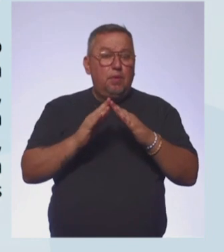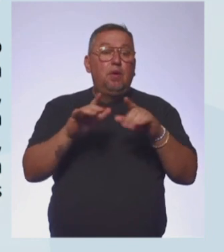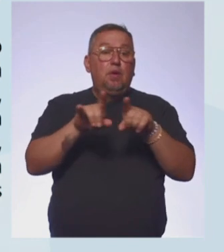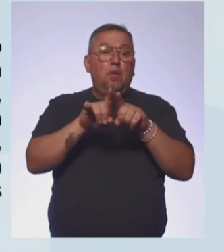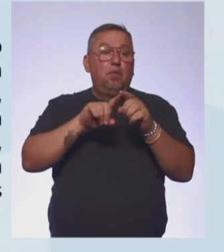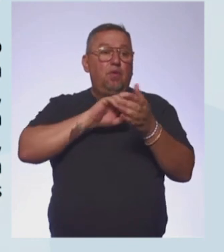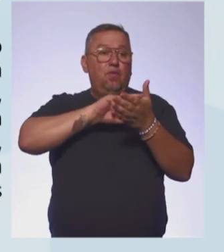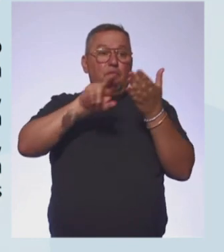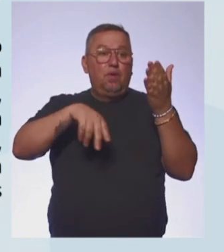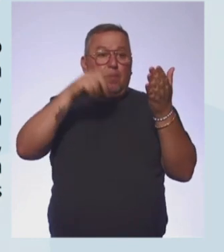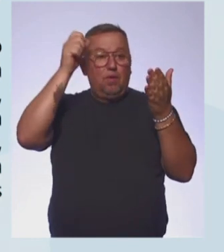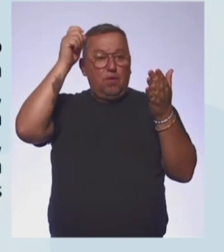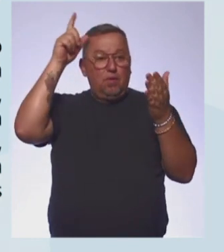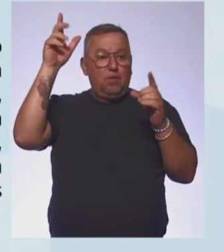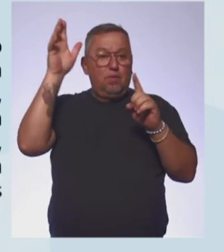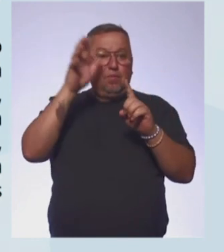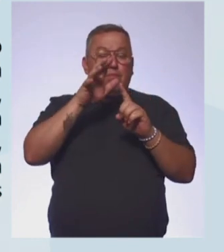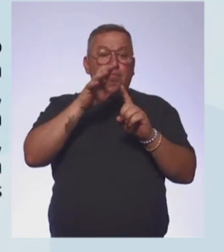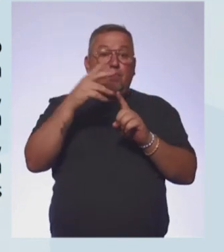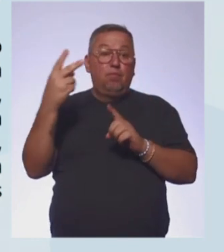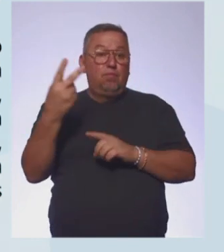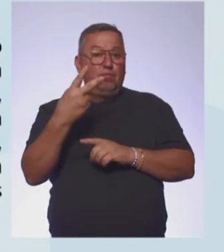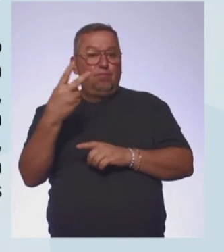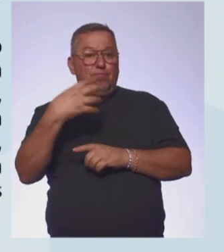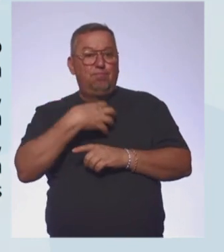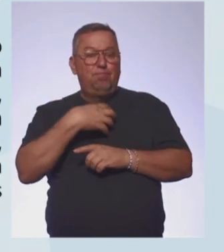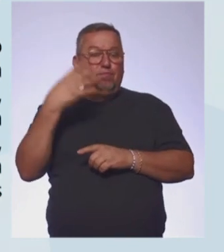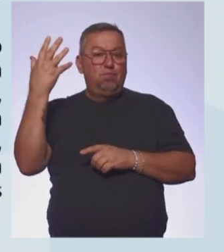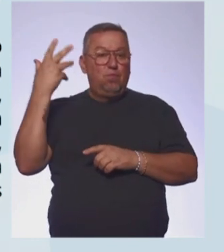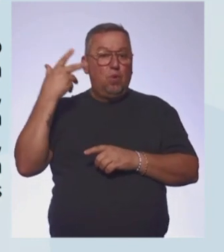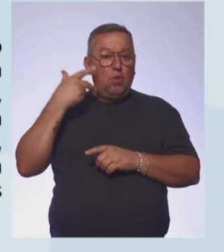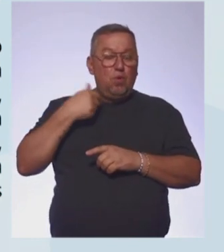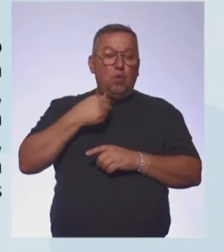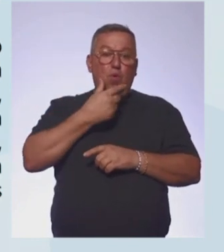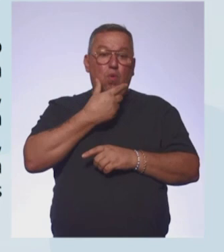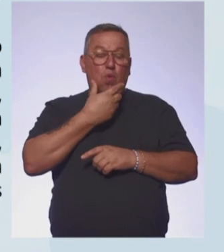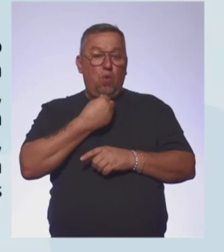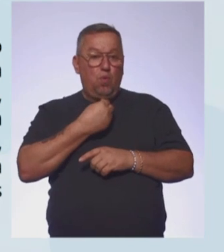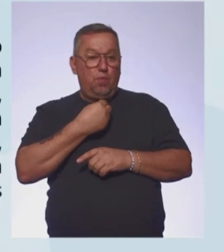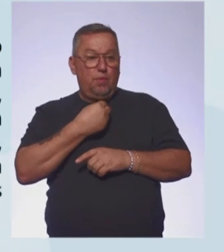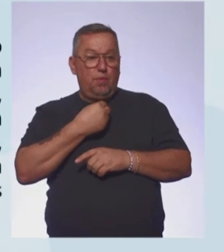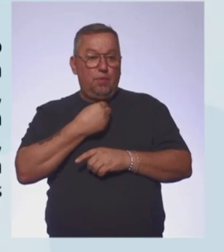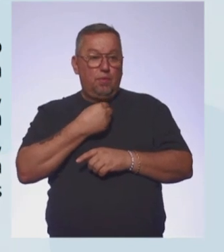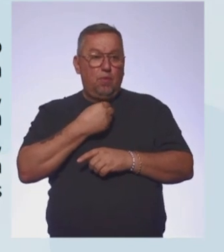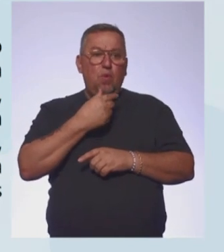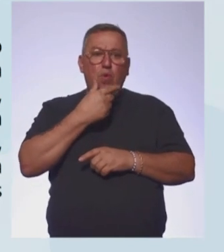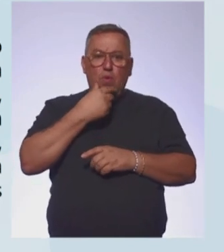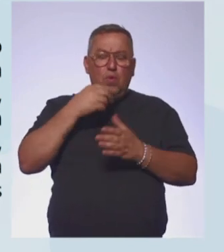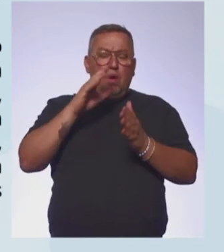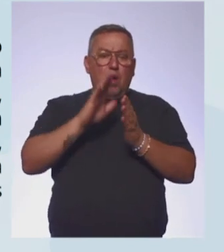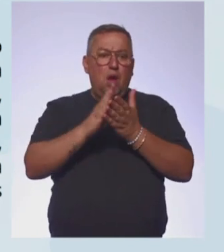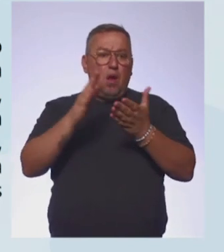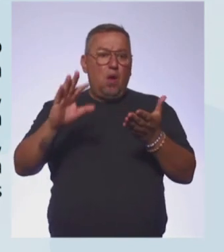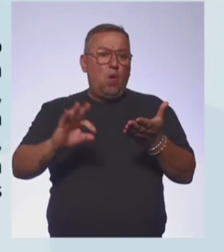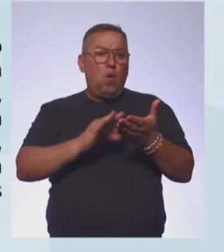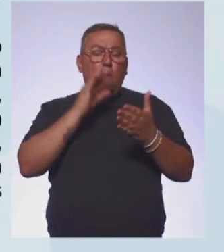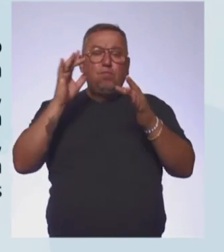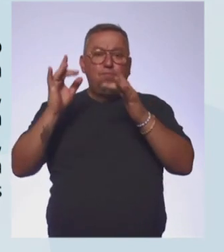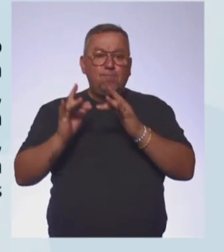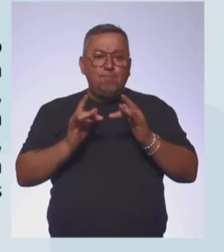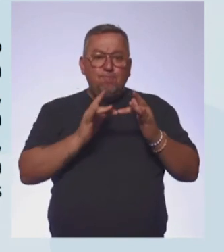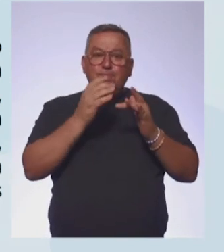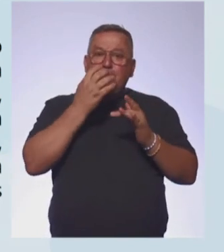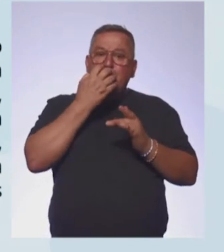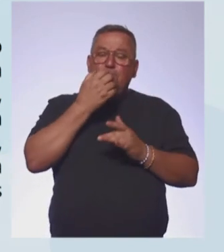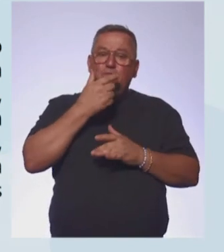diferenças culturais que afetam as relações entre as duas espécies. Segundo os autores, a interação entre o homem e o cachorro